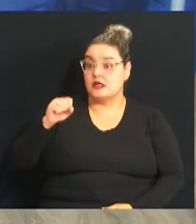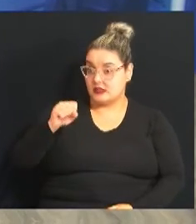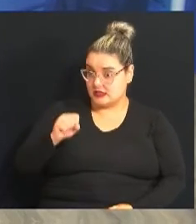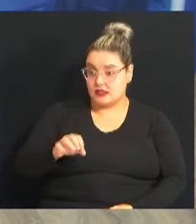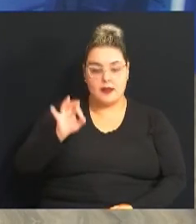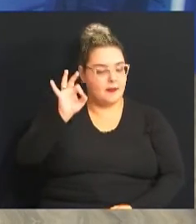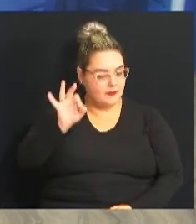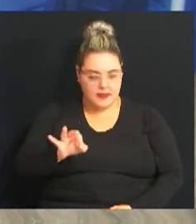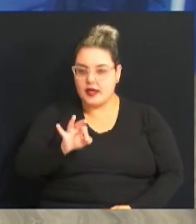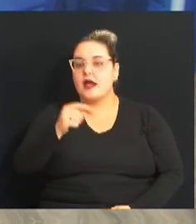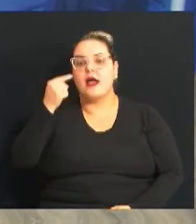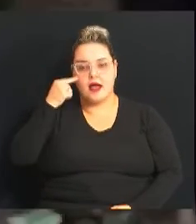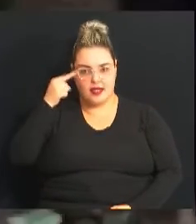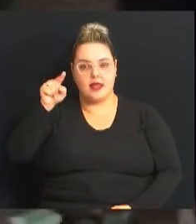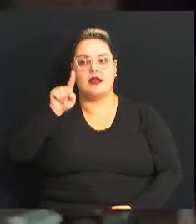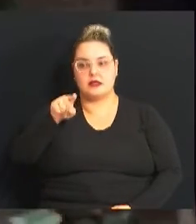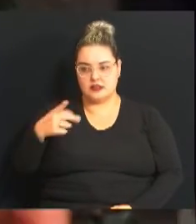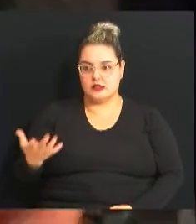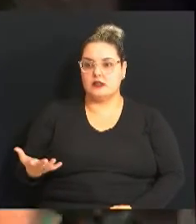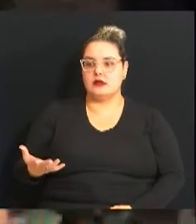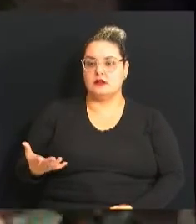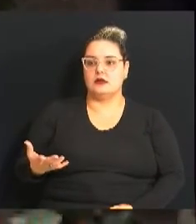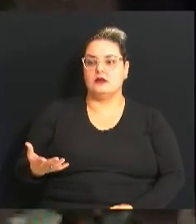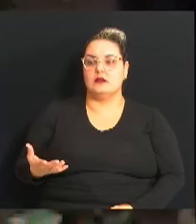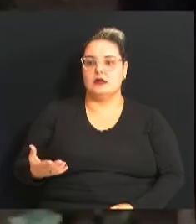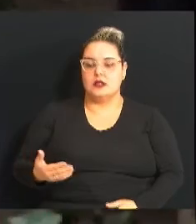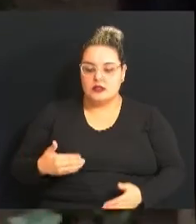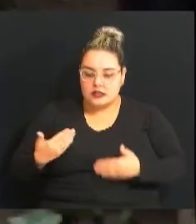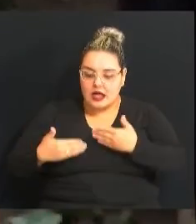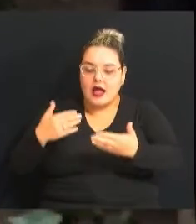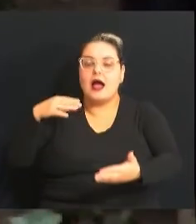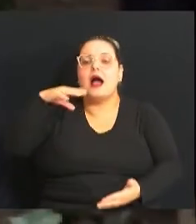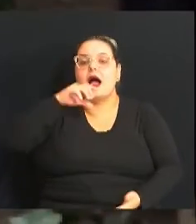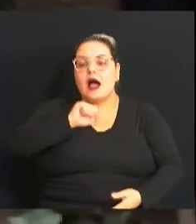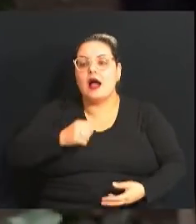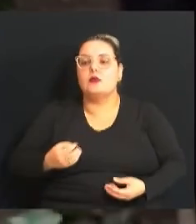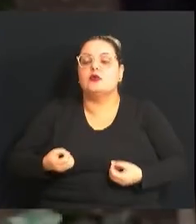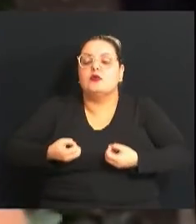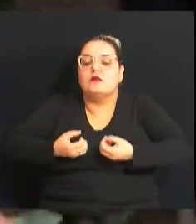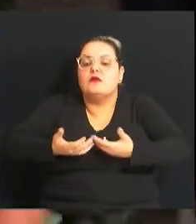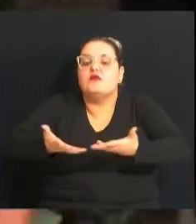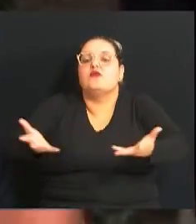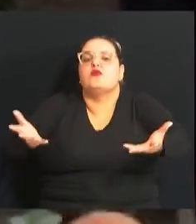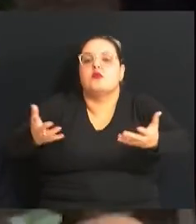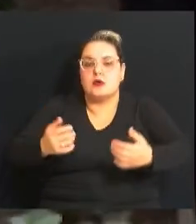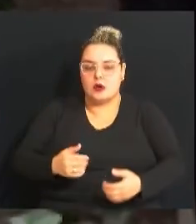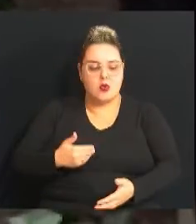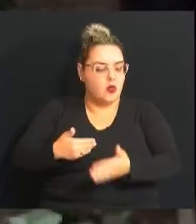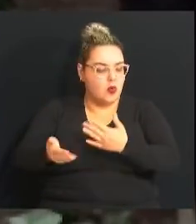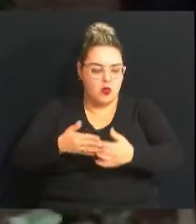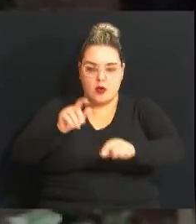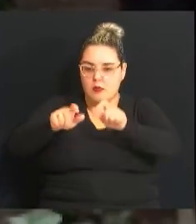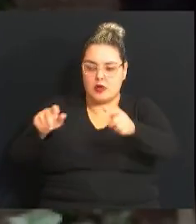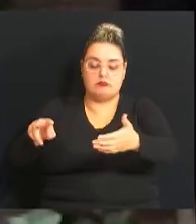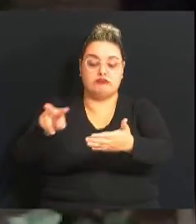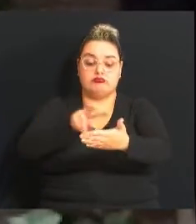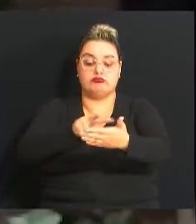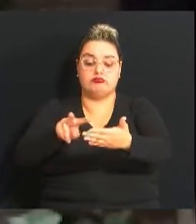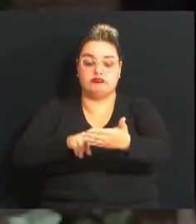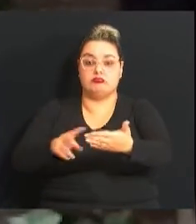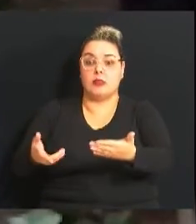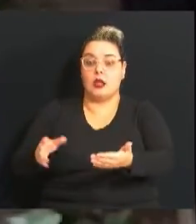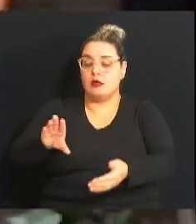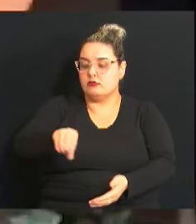Exatamente, essa é a ideia, inclusive, que seja digerível, que seja algo fluido, que qualquer pessoa pega uma